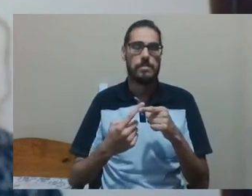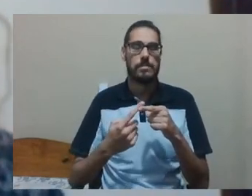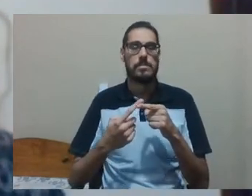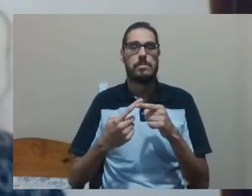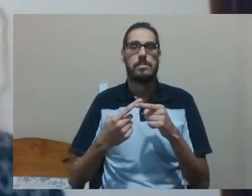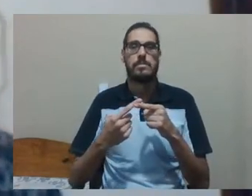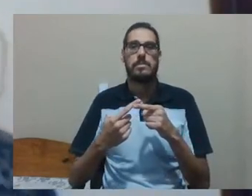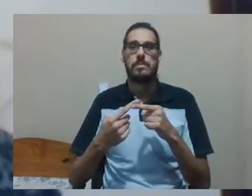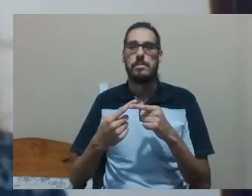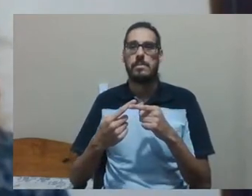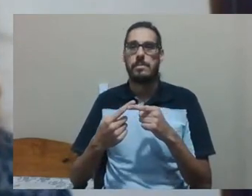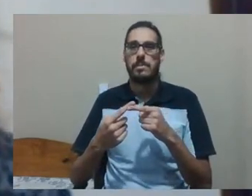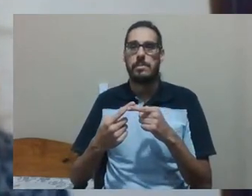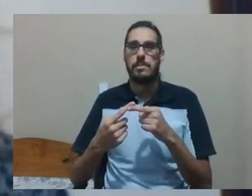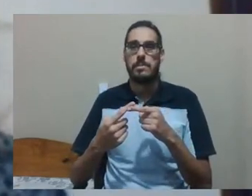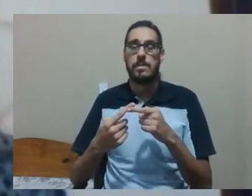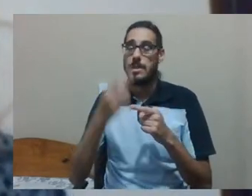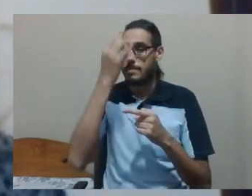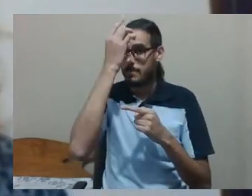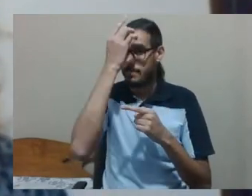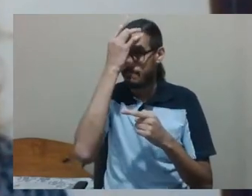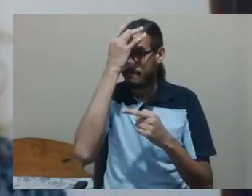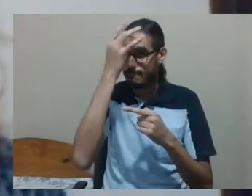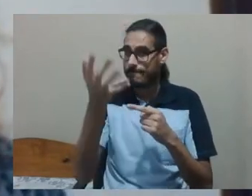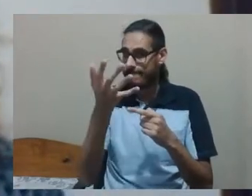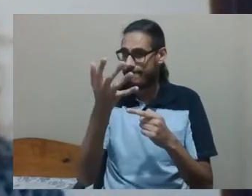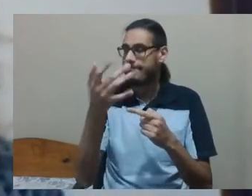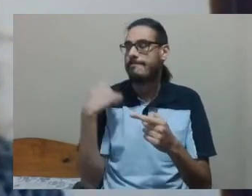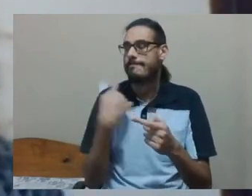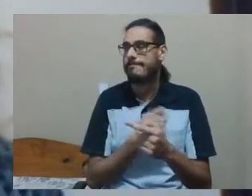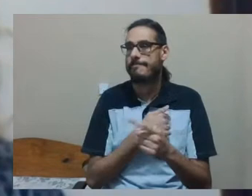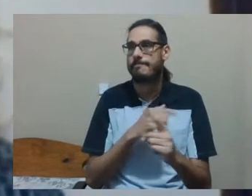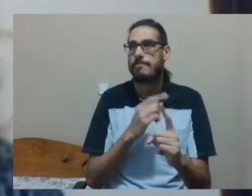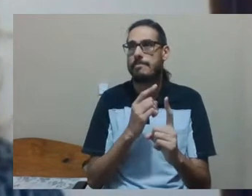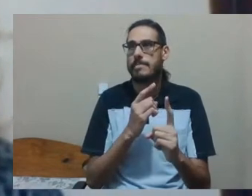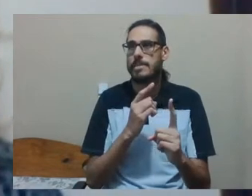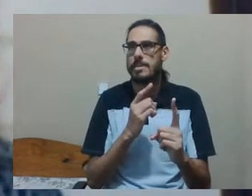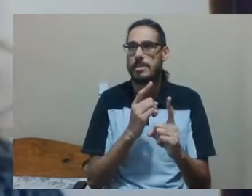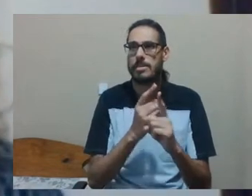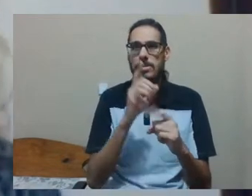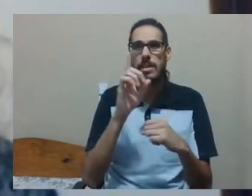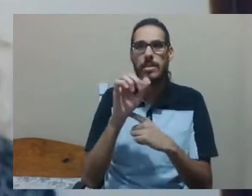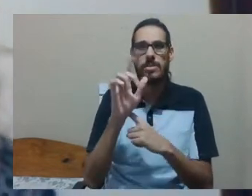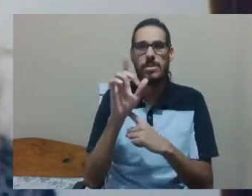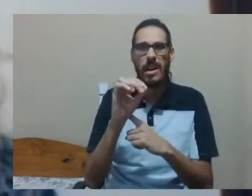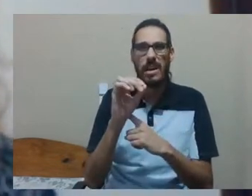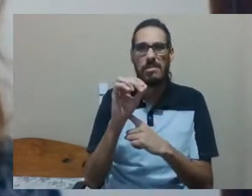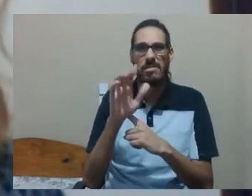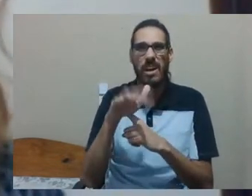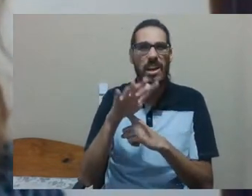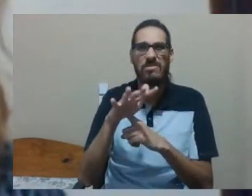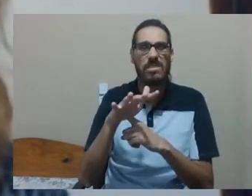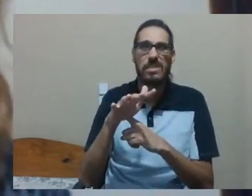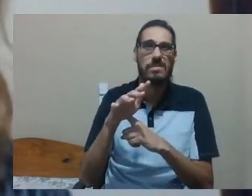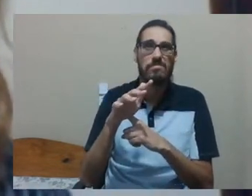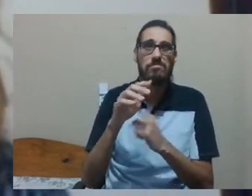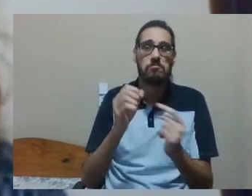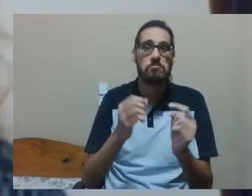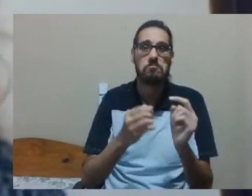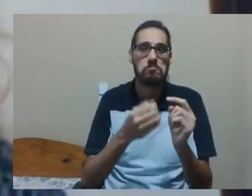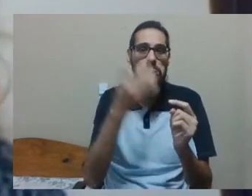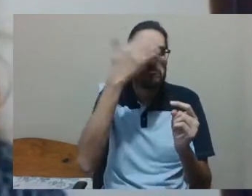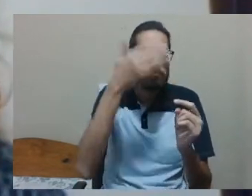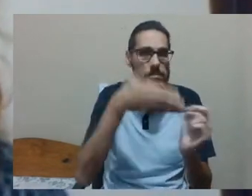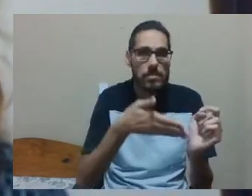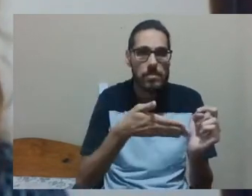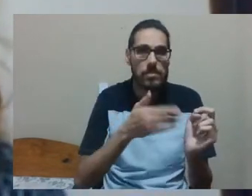não é fácil a gente buscar os dados, né? Que às vezes não estão tão disponíveis. Os nossos estudantes